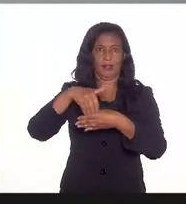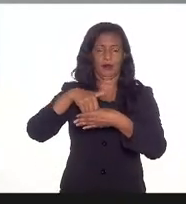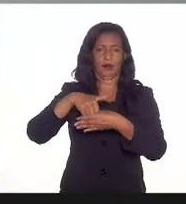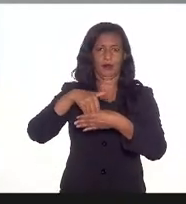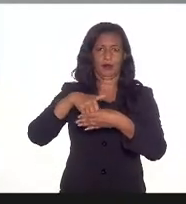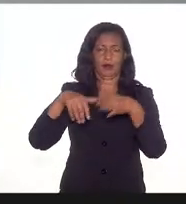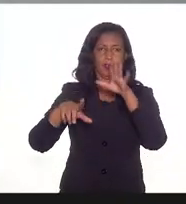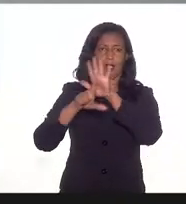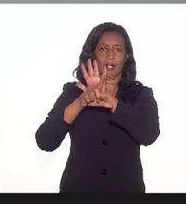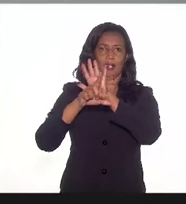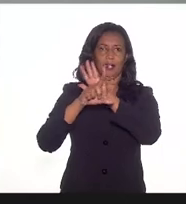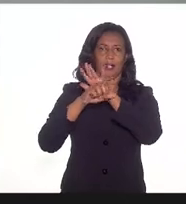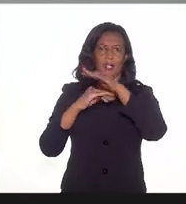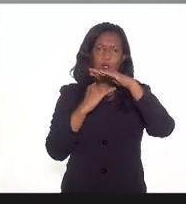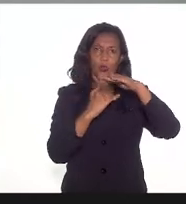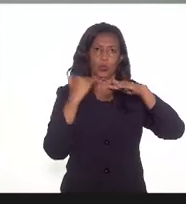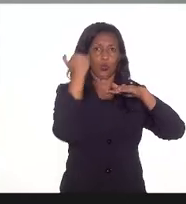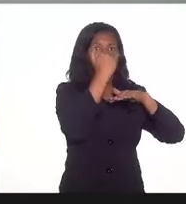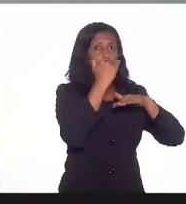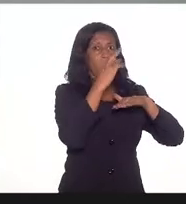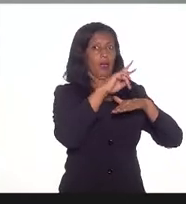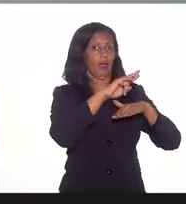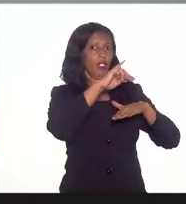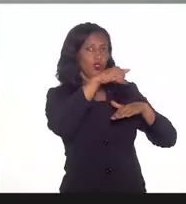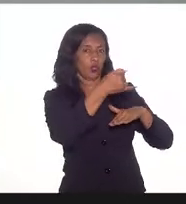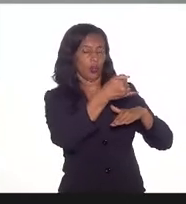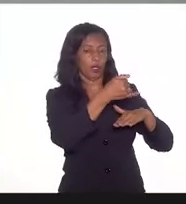na votação da lei do Supera RJ,